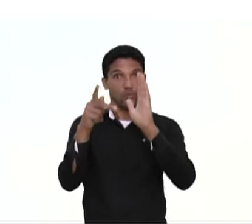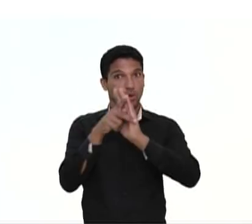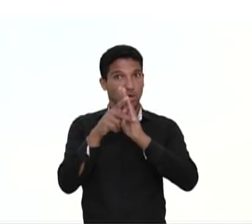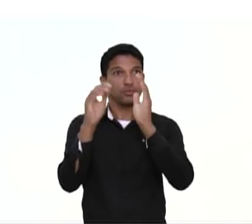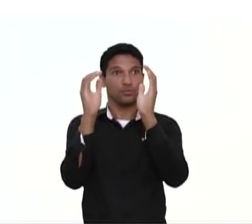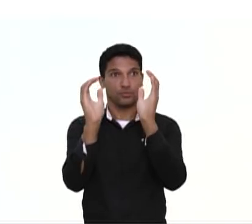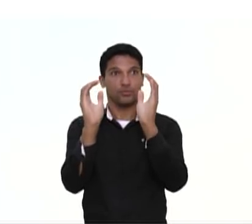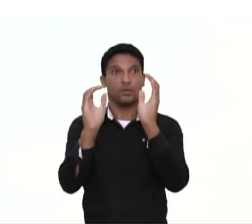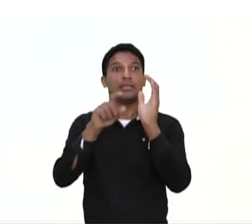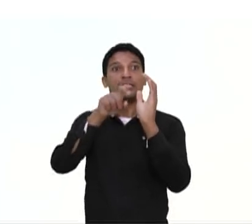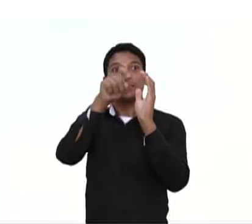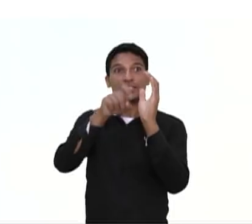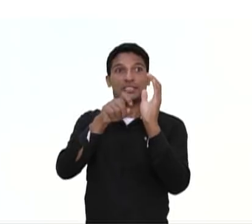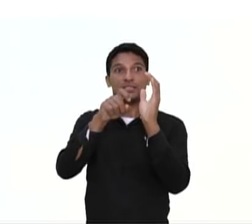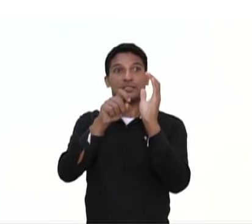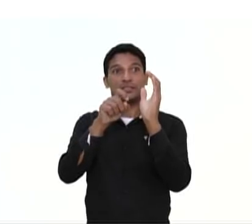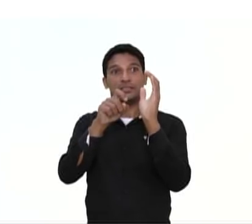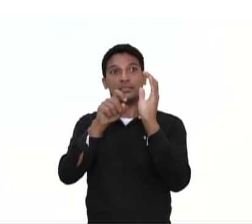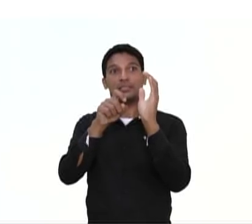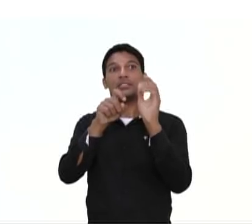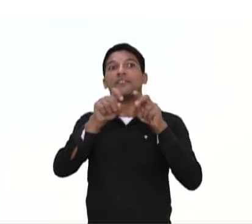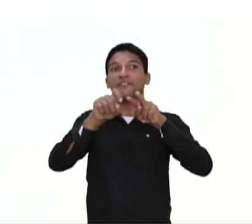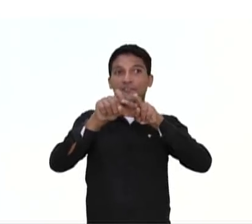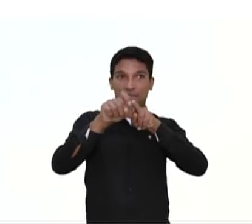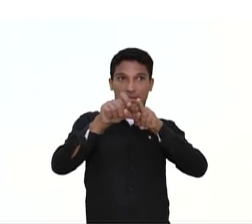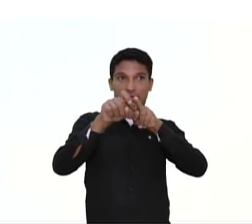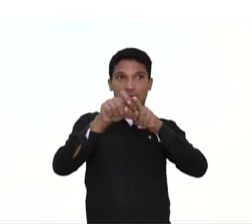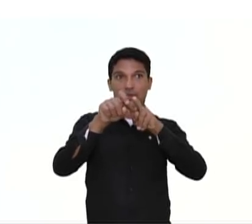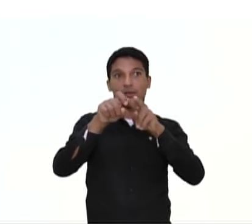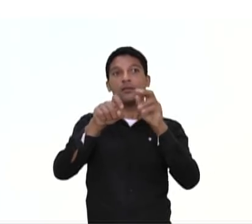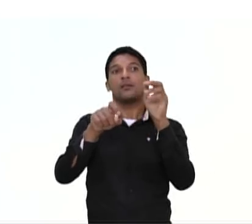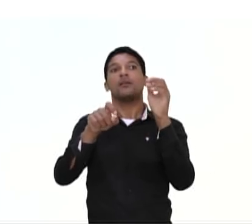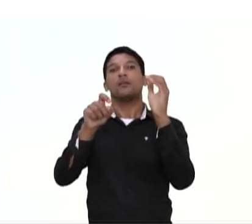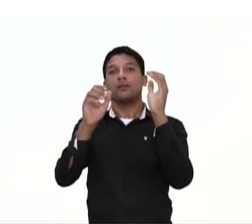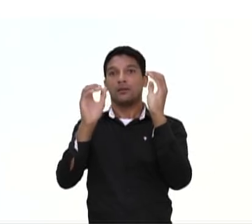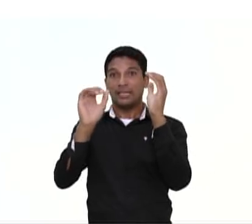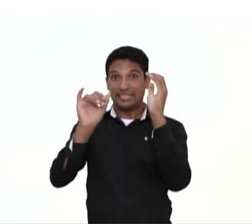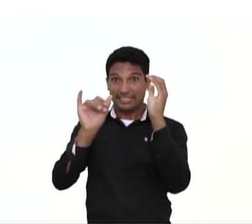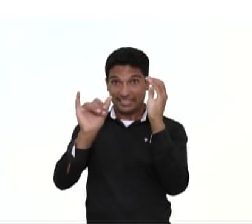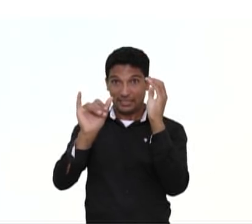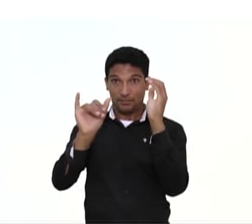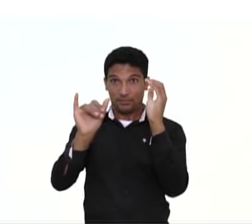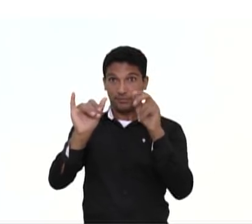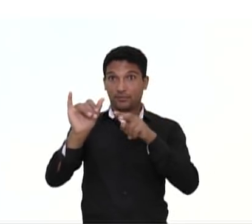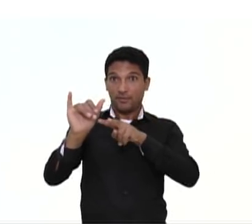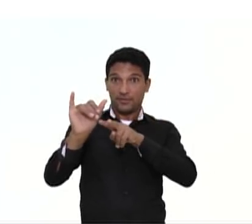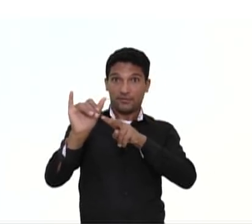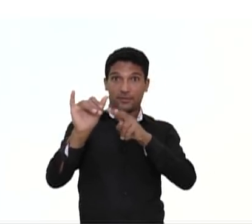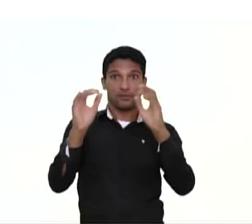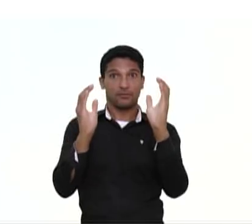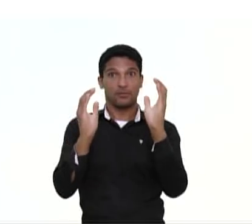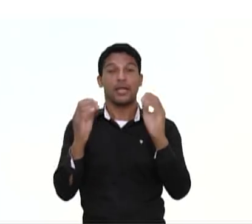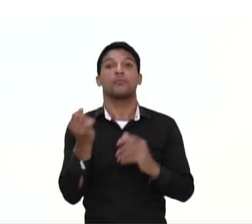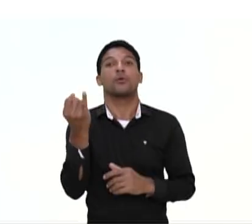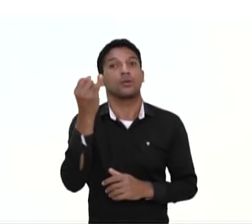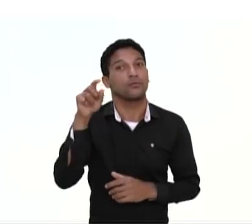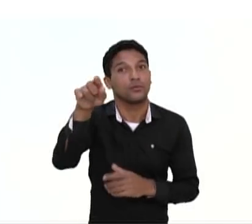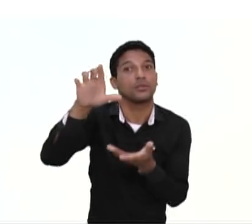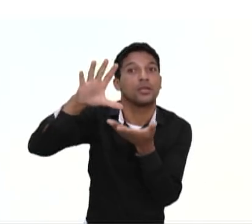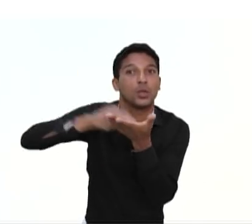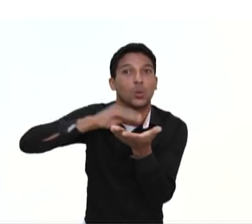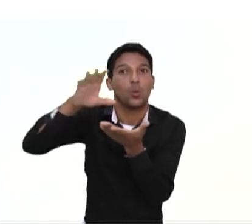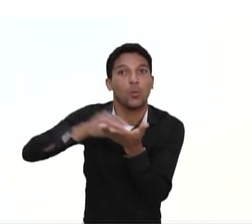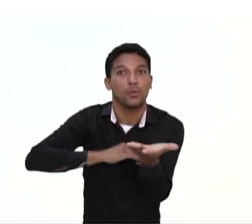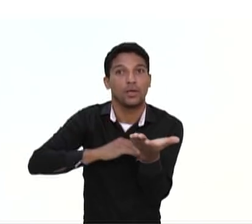x do vértice igual a menos b soul e a né isso é importante que você tenha anotado para você